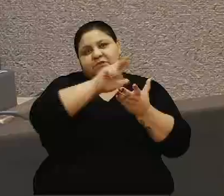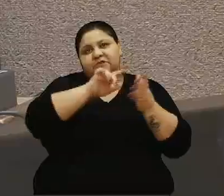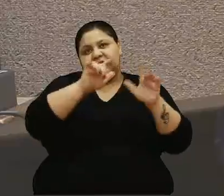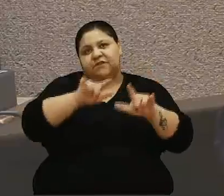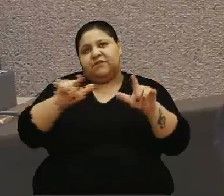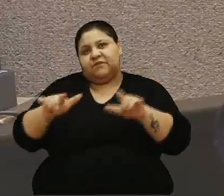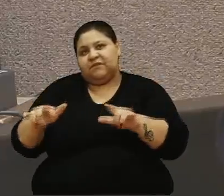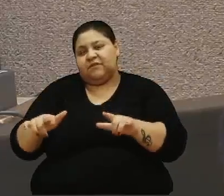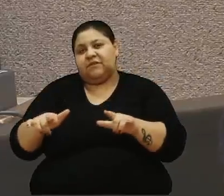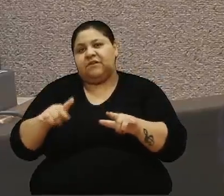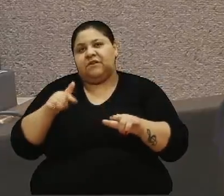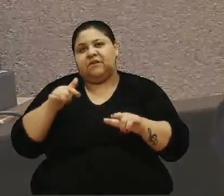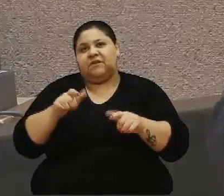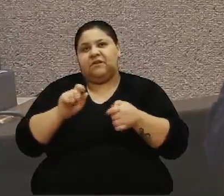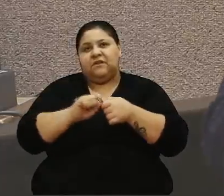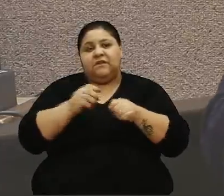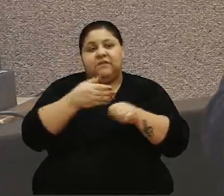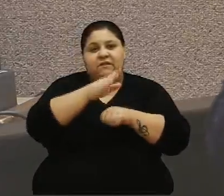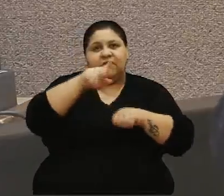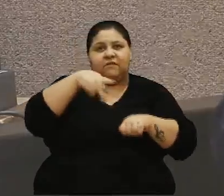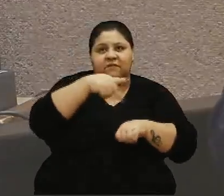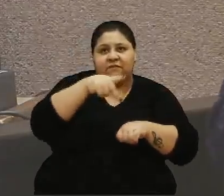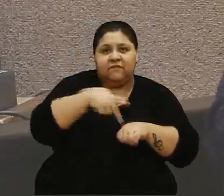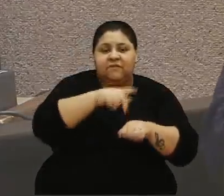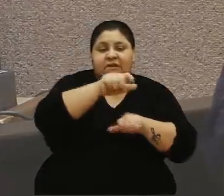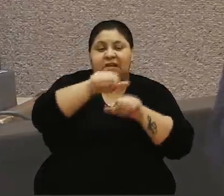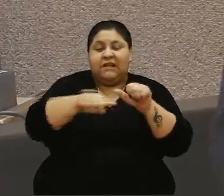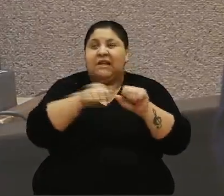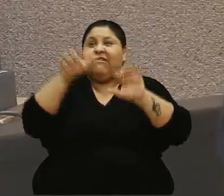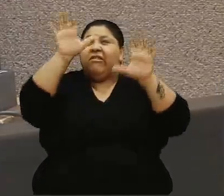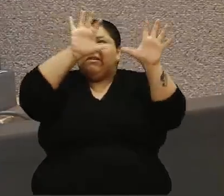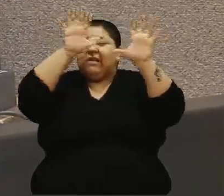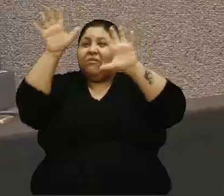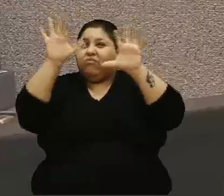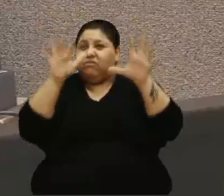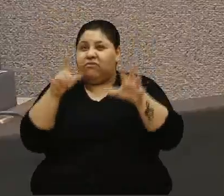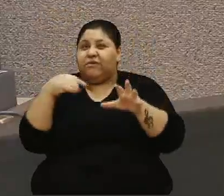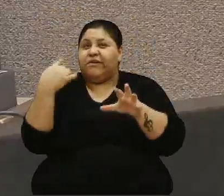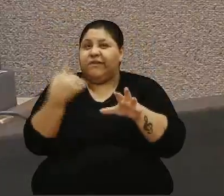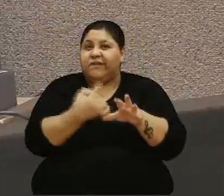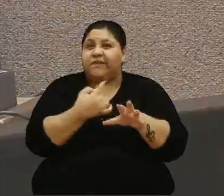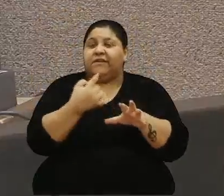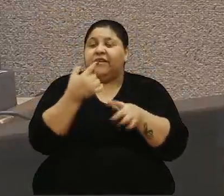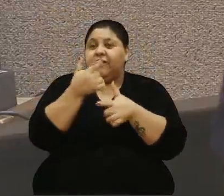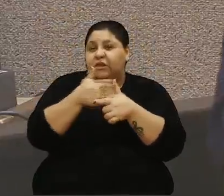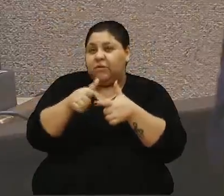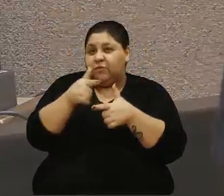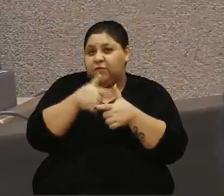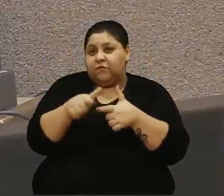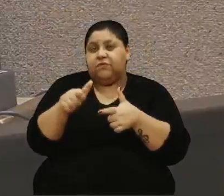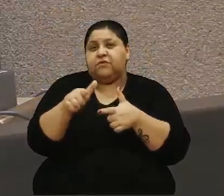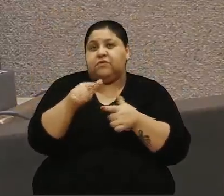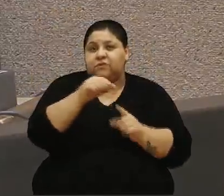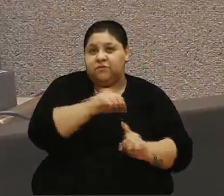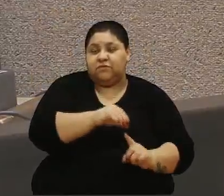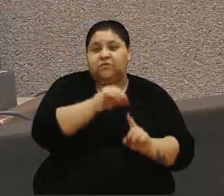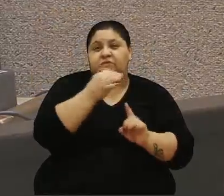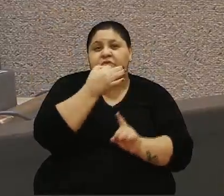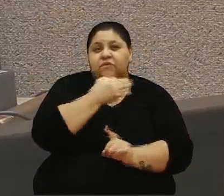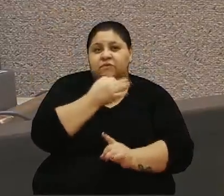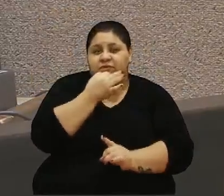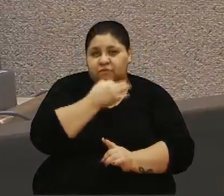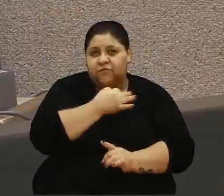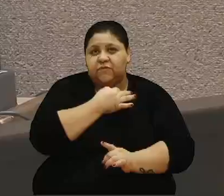locais. Ela está pulsante no nosso país com a questão das mudanças climáticas. A gente tem a problemática, principalmente em Caxias do